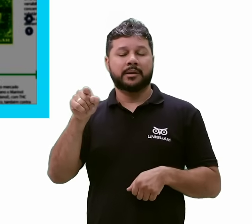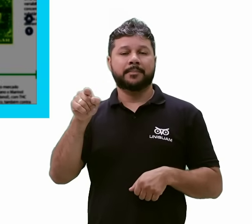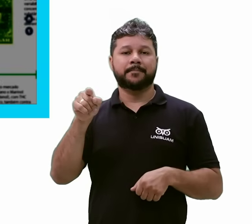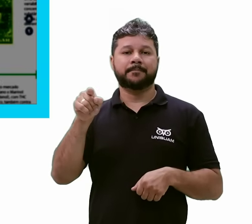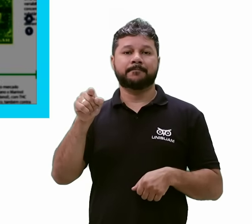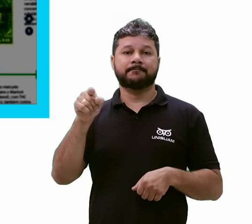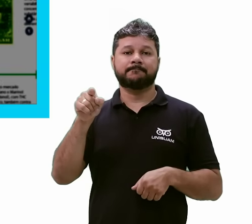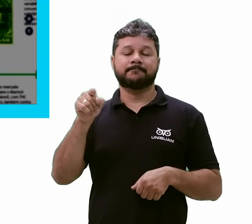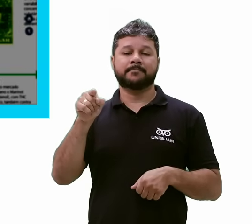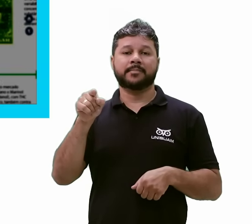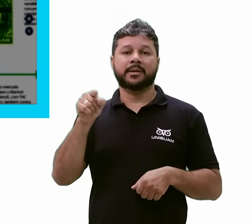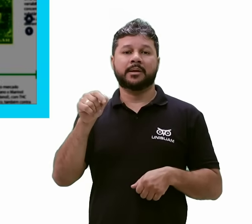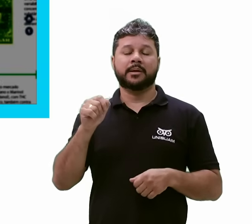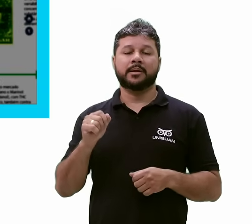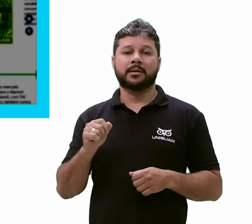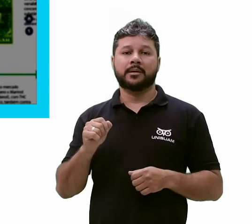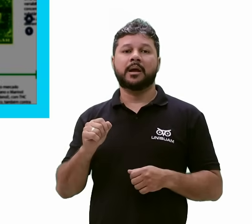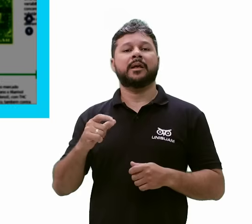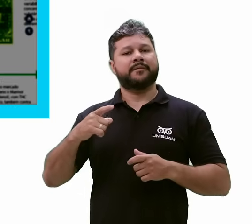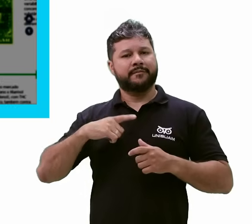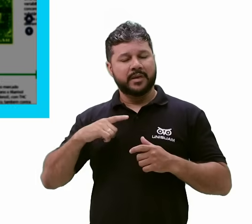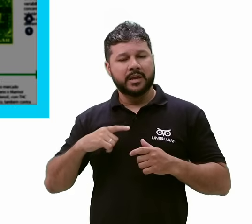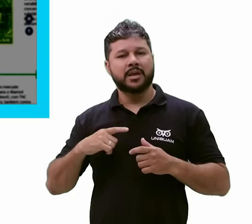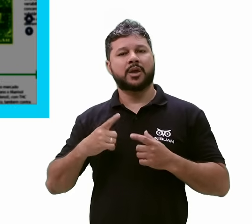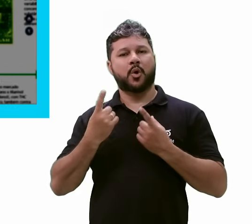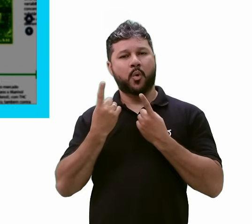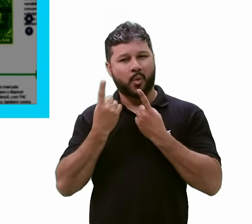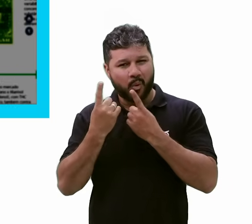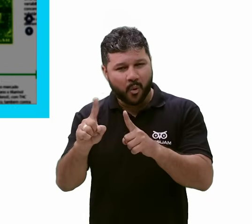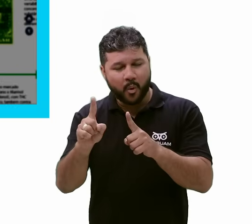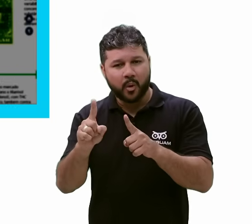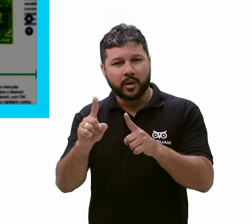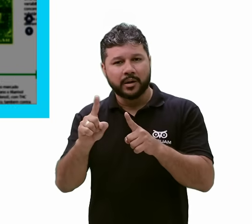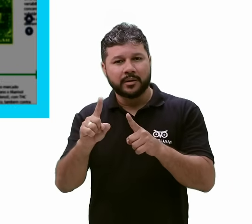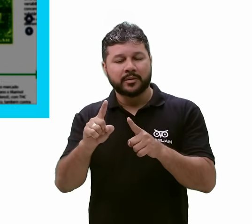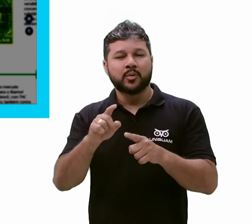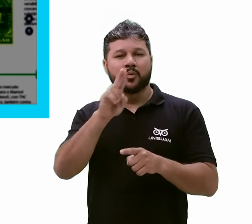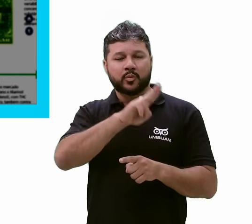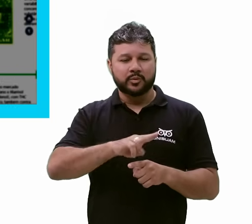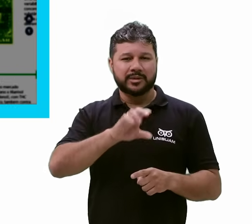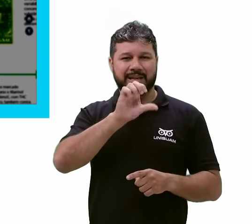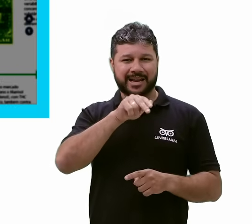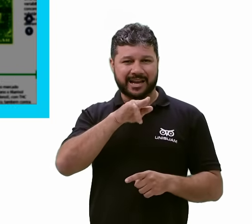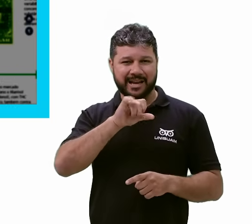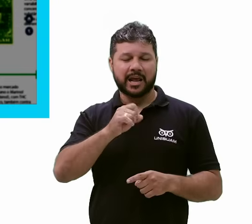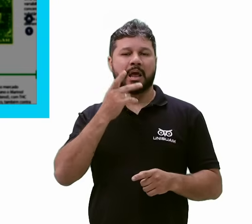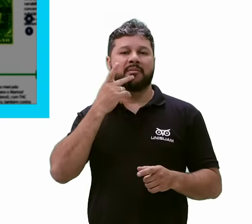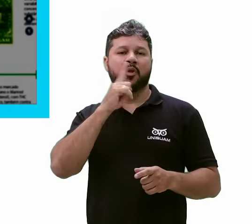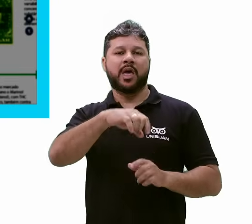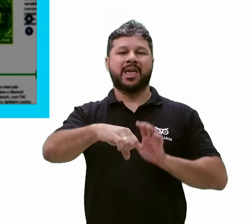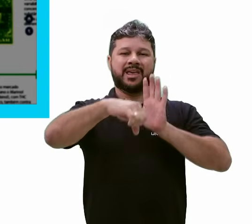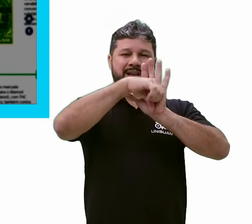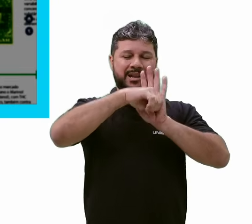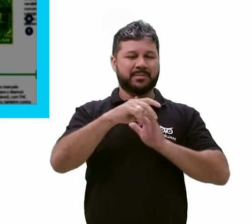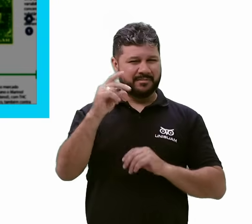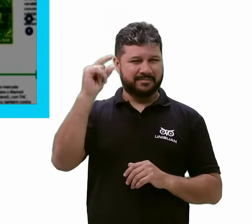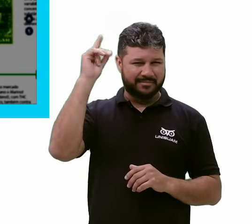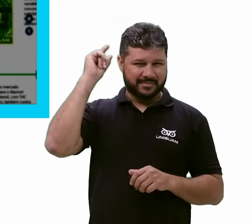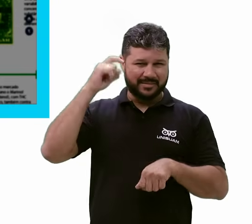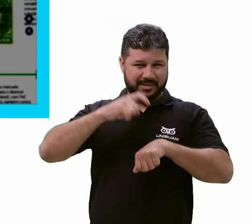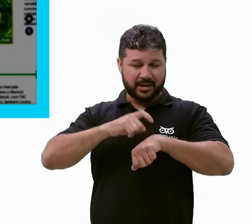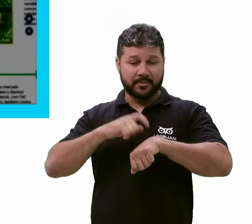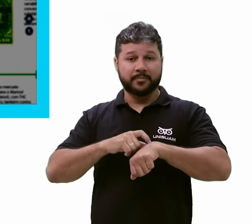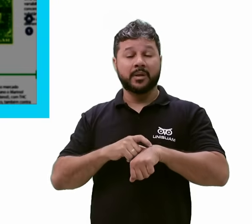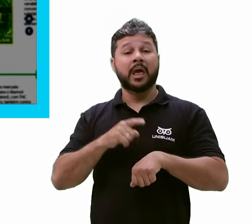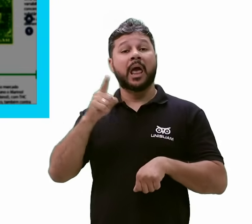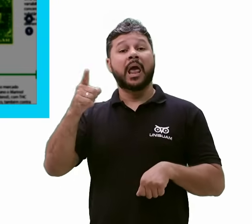um deputado que vem nessa campanha contra a cannabis, né, da criminalização da cannabis na época,